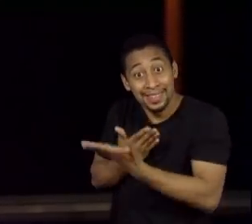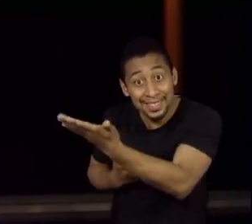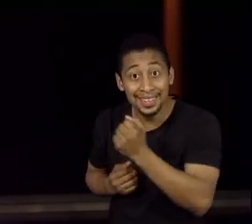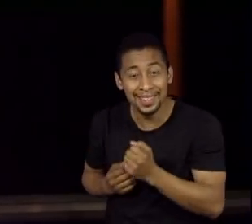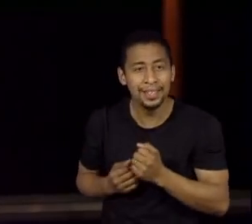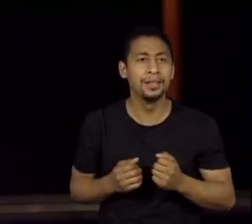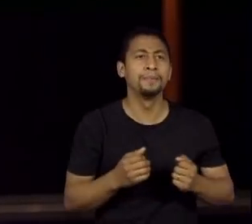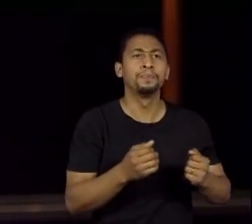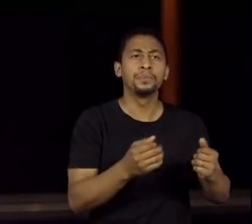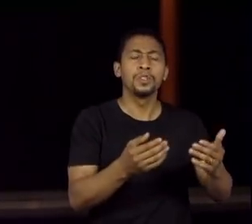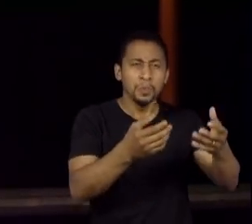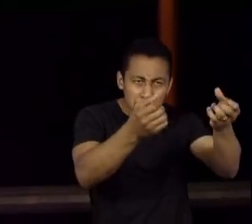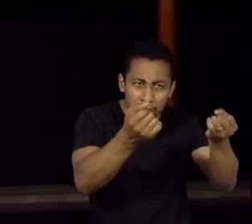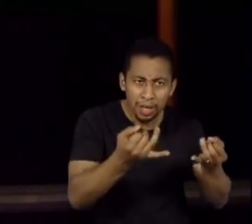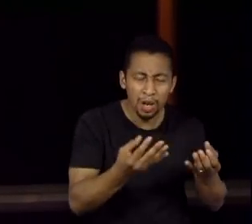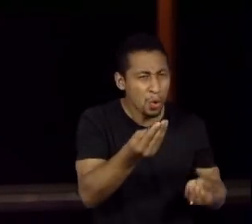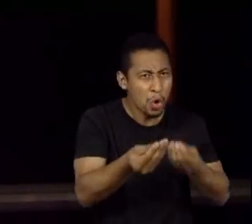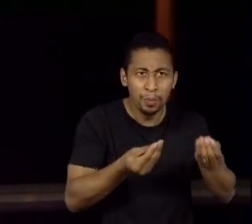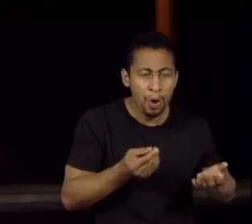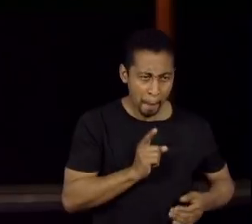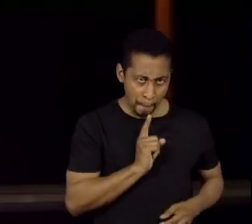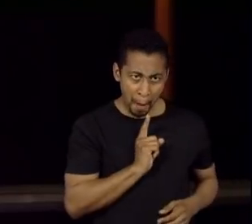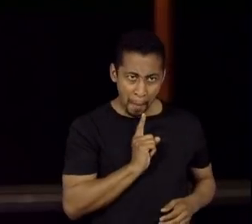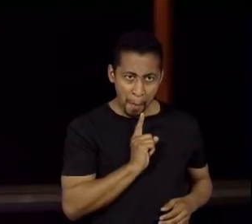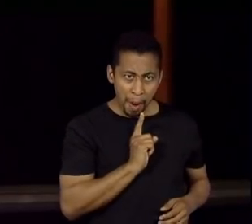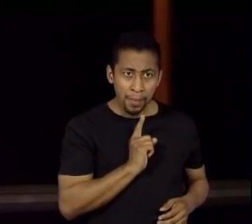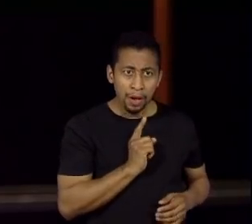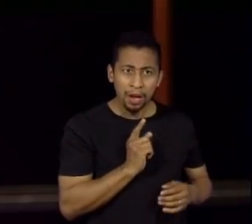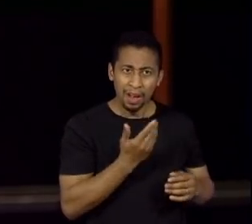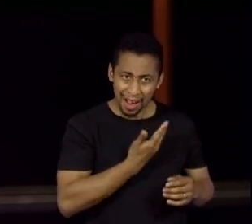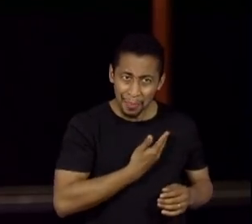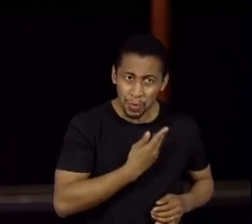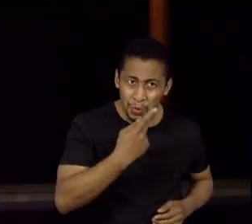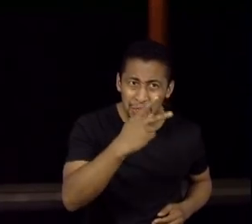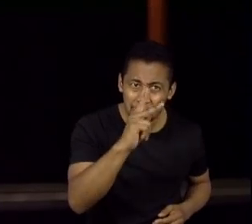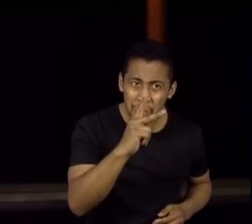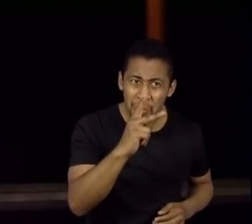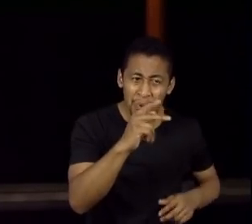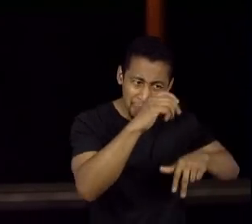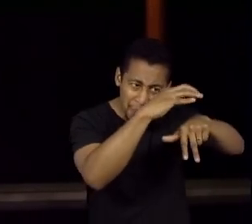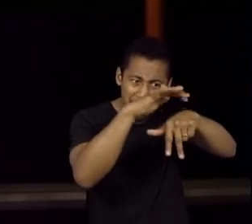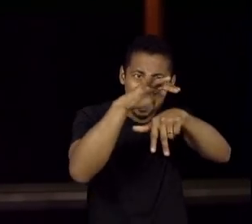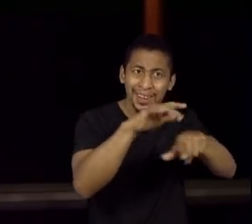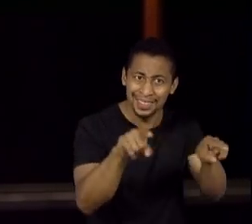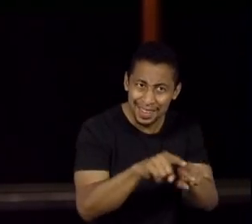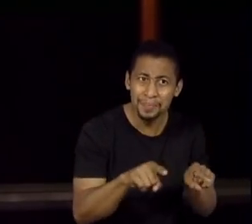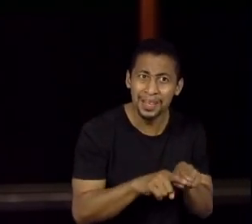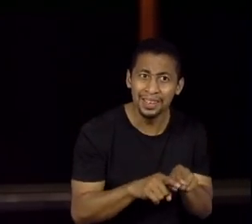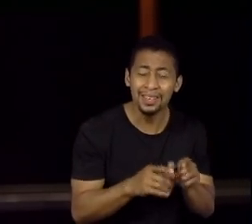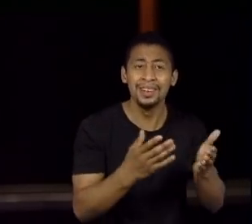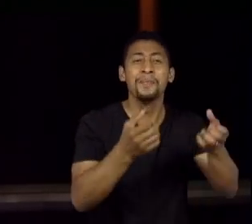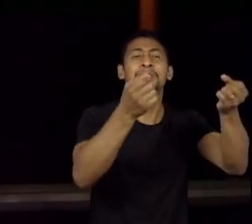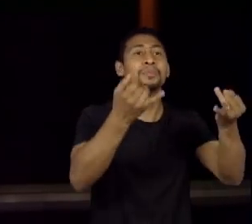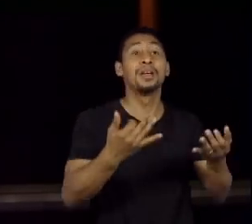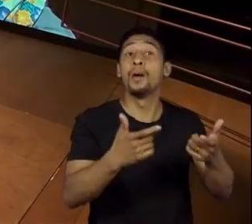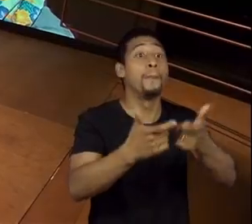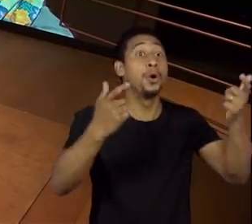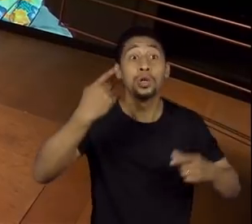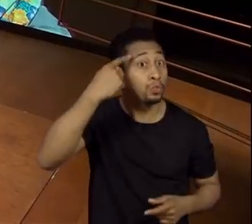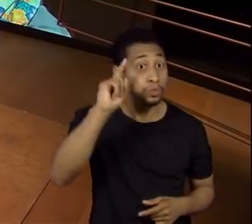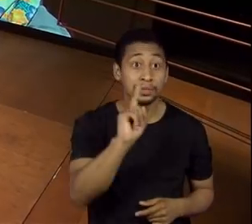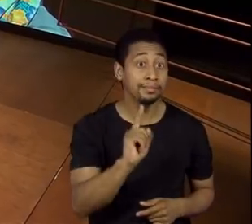Que Silvio Santos foi seu companheiro aí no paraquedismo, né? Eu acho que nem todo mundo sabe, né?